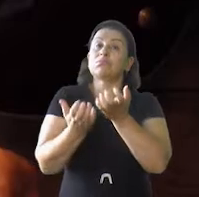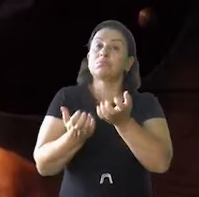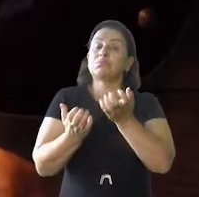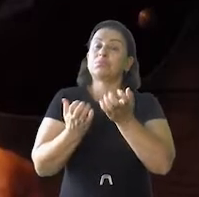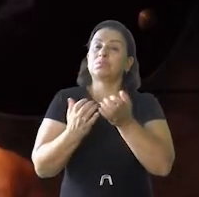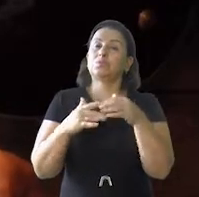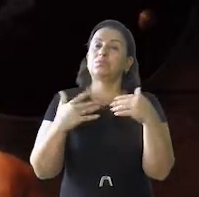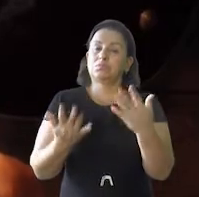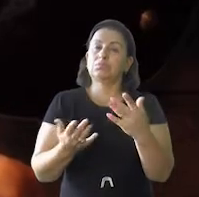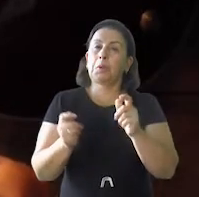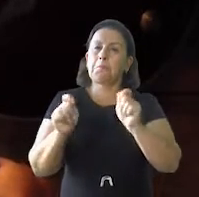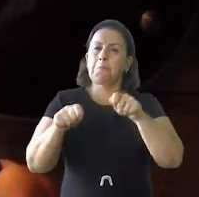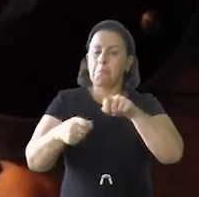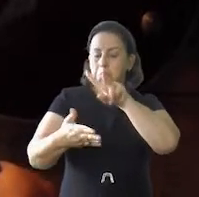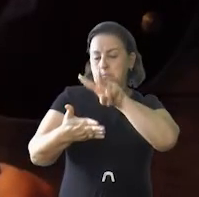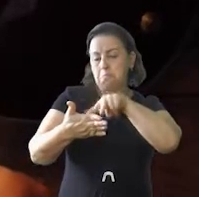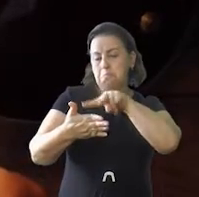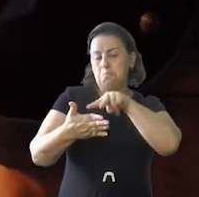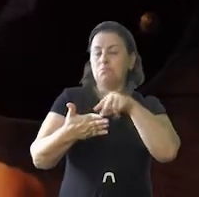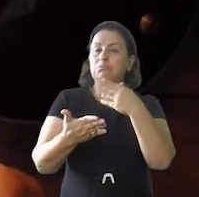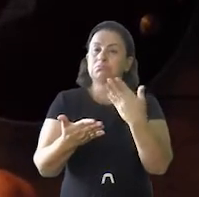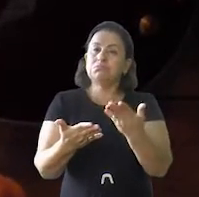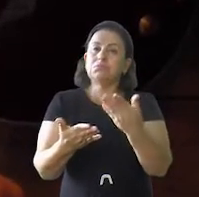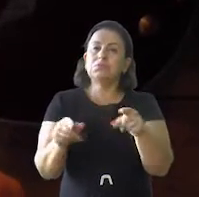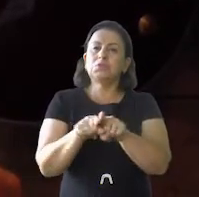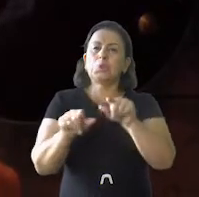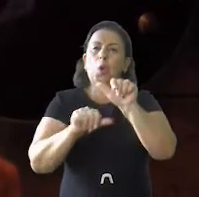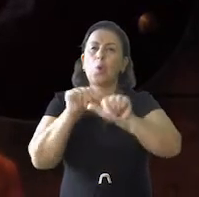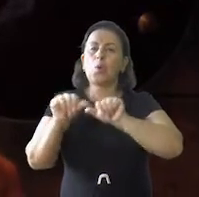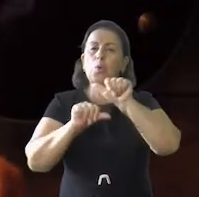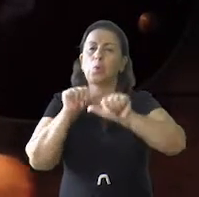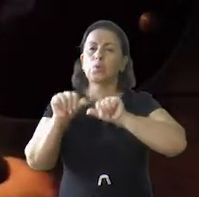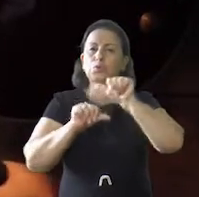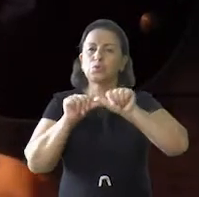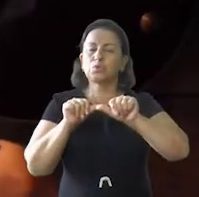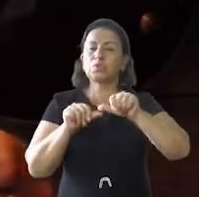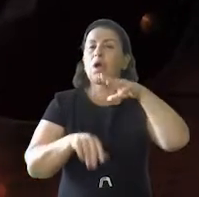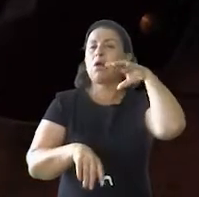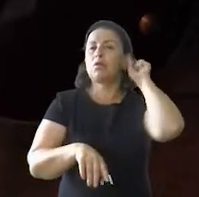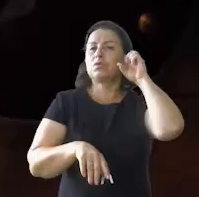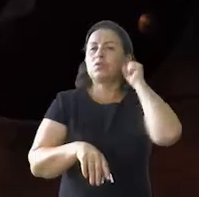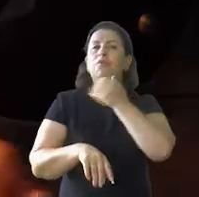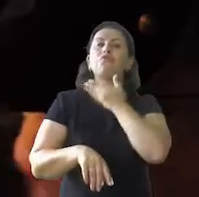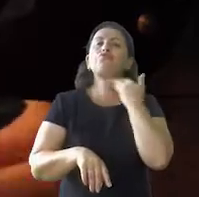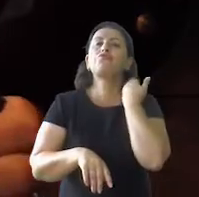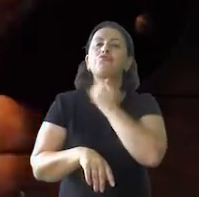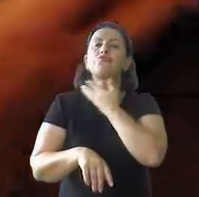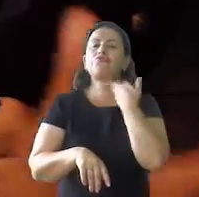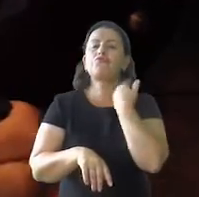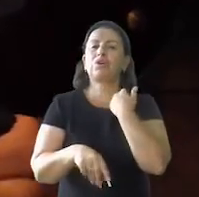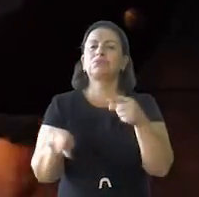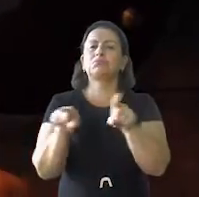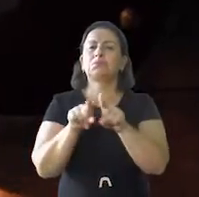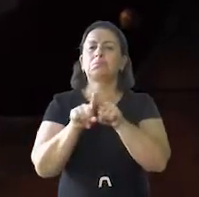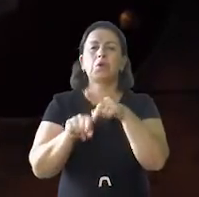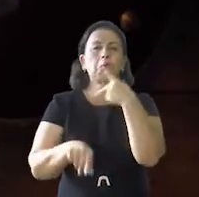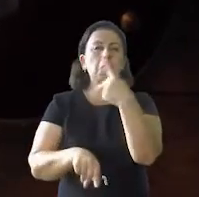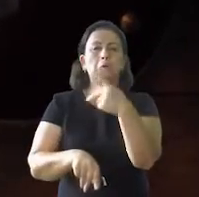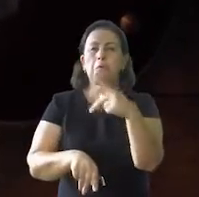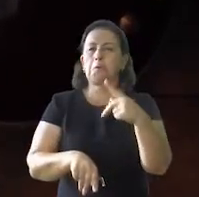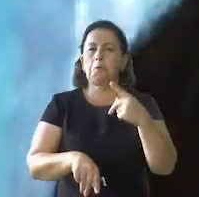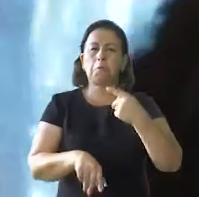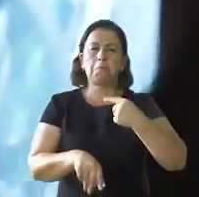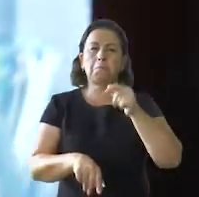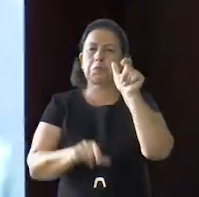quer poder ler, né? E transformar eles em áudio através de voz, tanto do Selmo quanto de